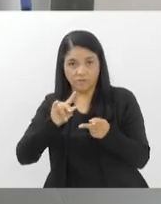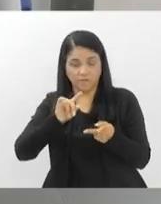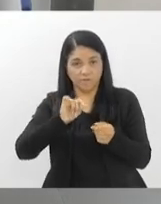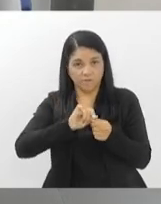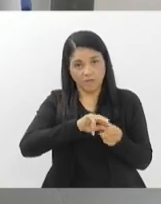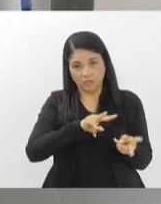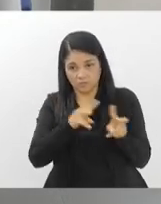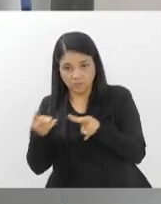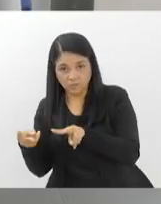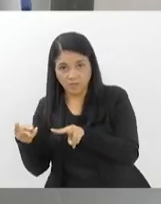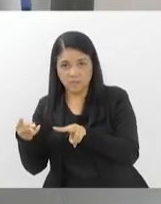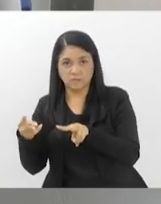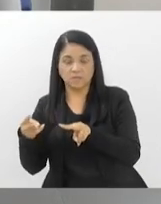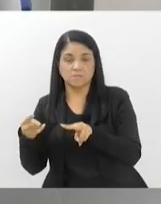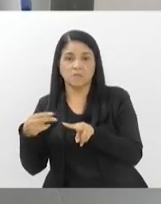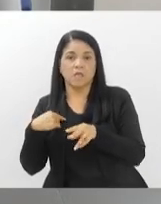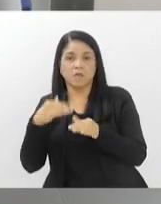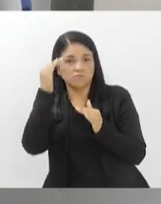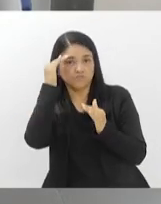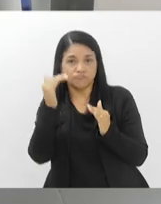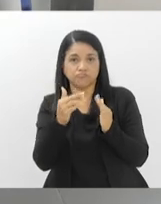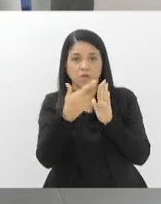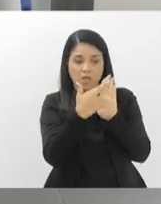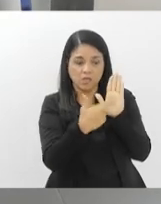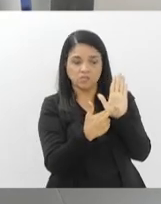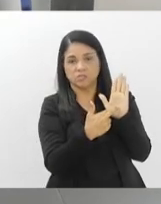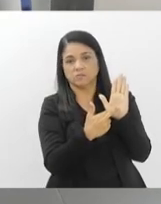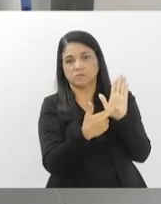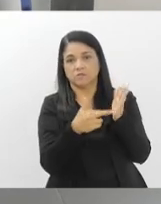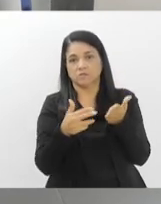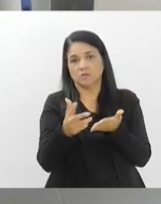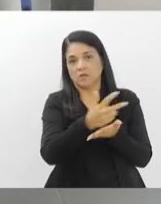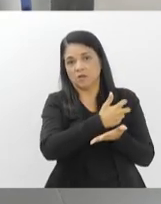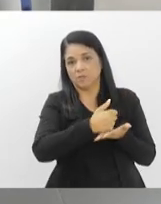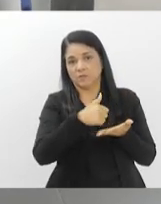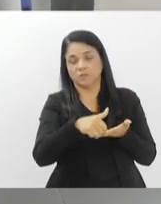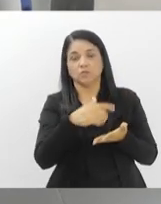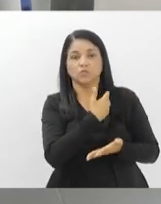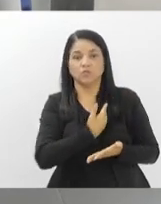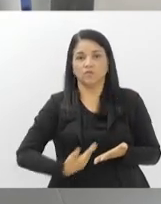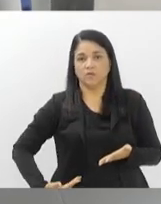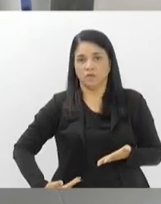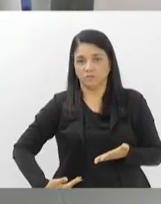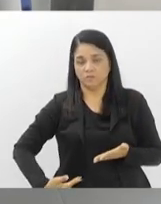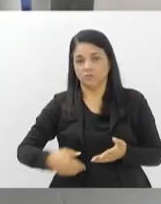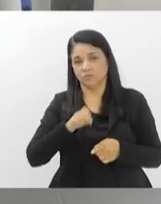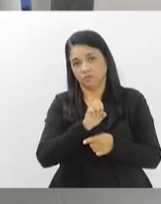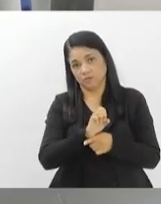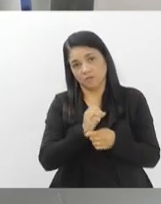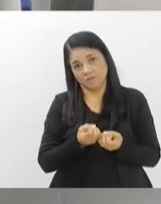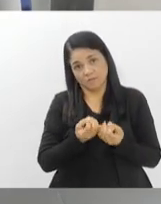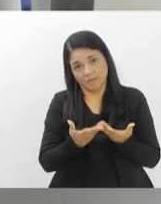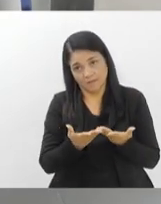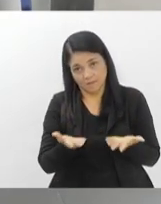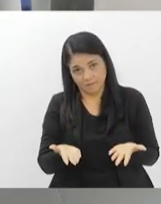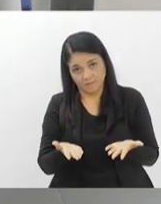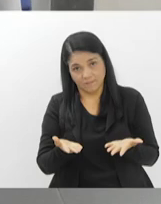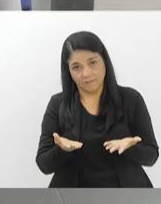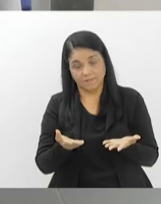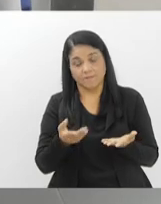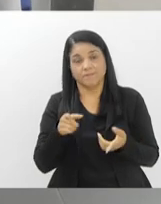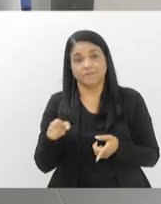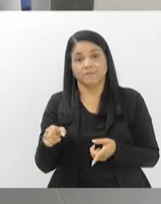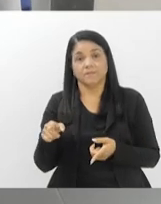aos limites do regime de recuperação e às imposições às quais o governo do Estado está. E com toda a